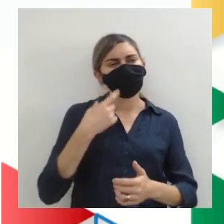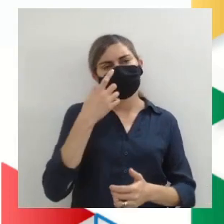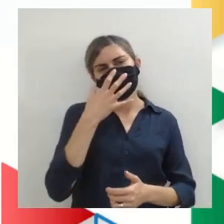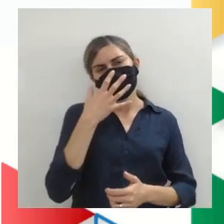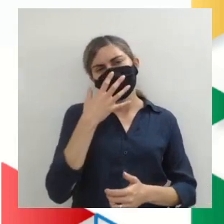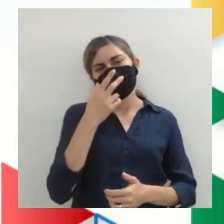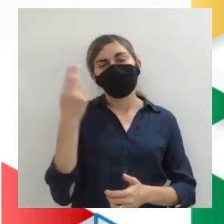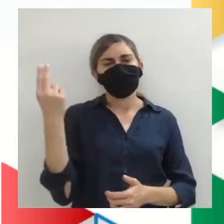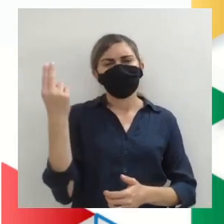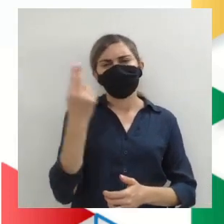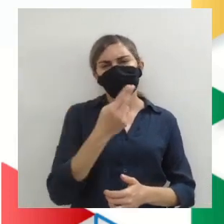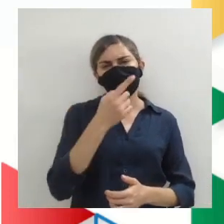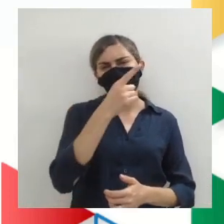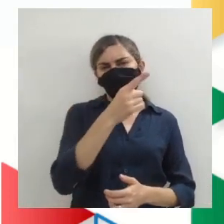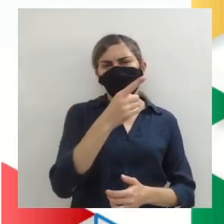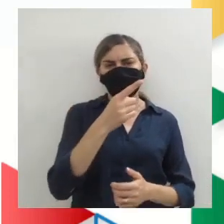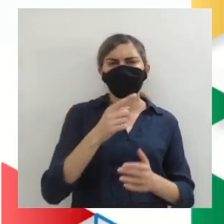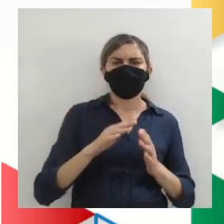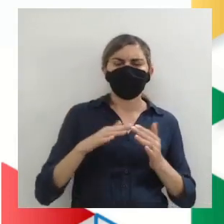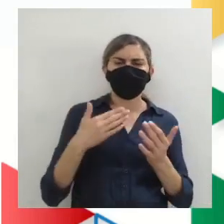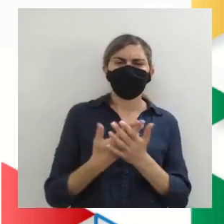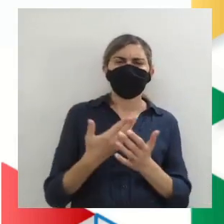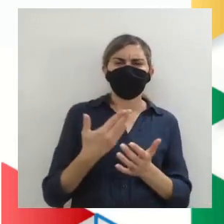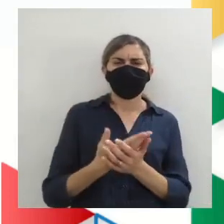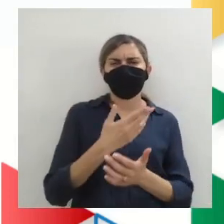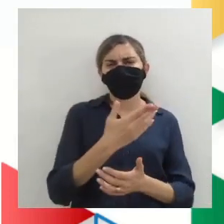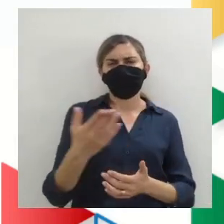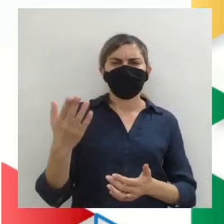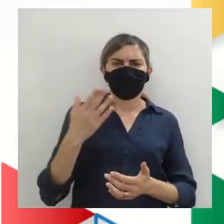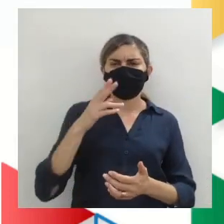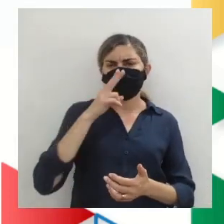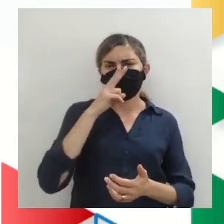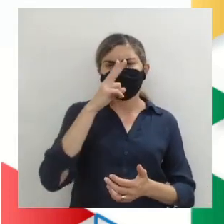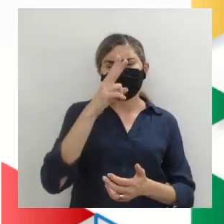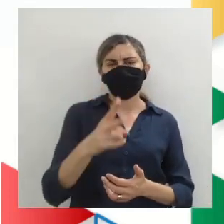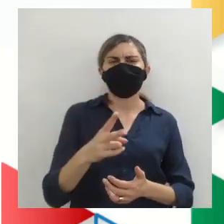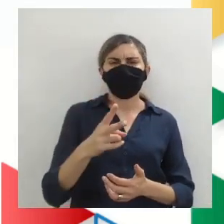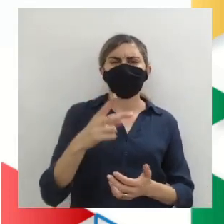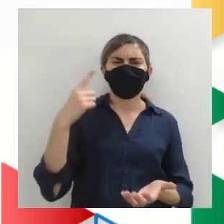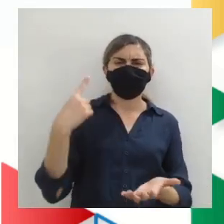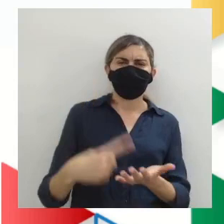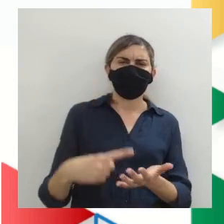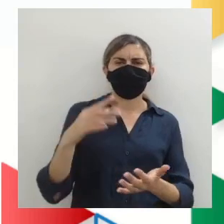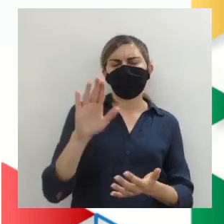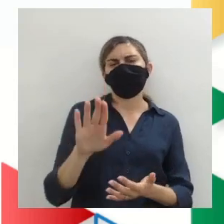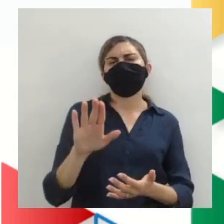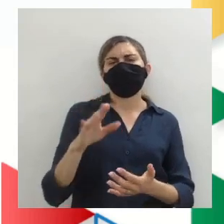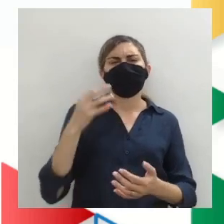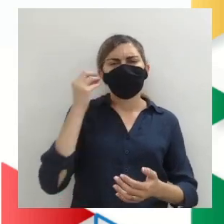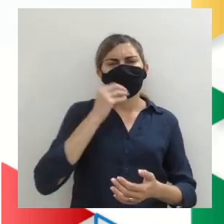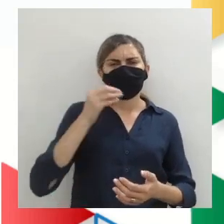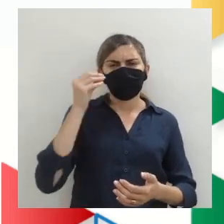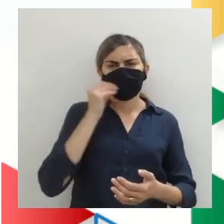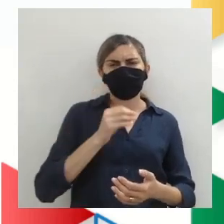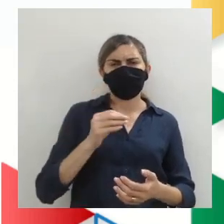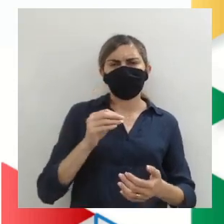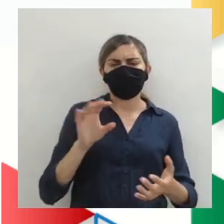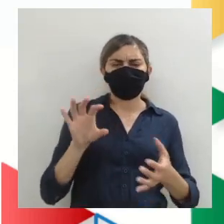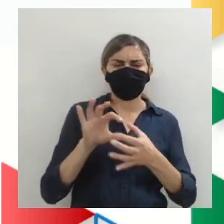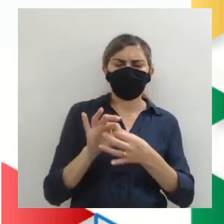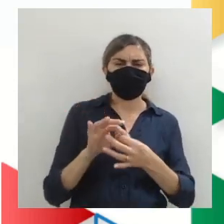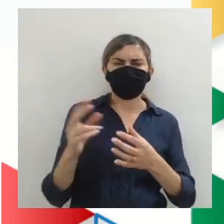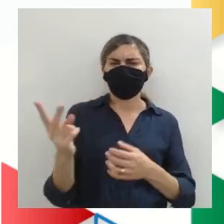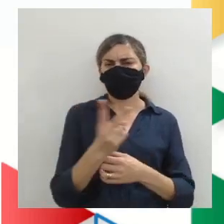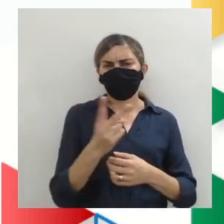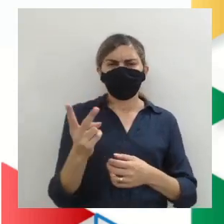o nome da escolástica, ou de escolástica, é fortemente marcado pela tentativa de conciliar aquelas